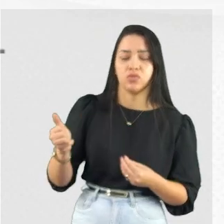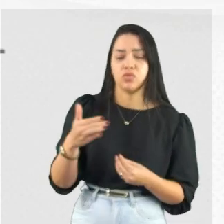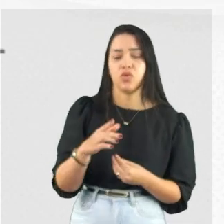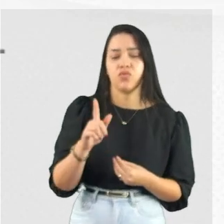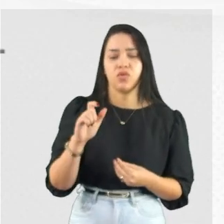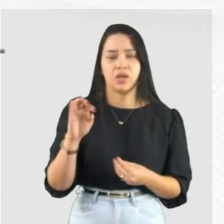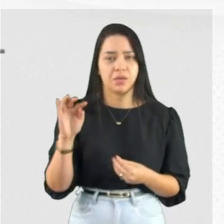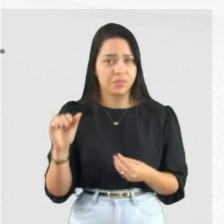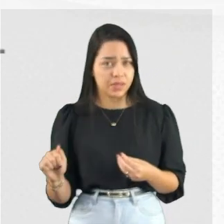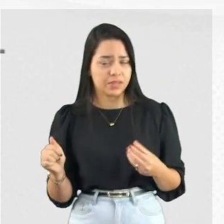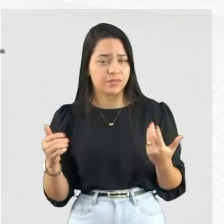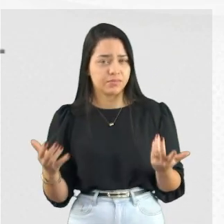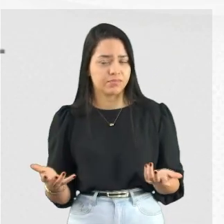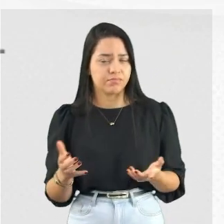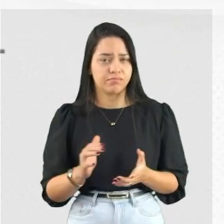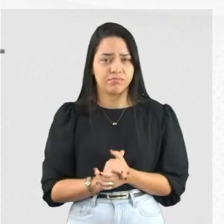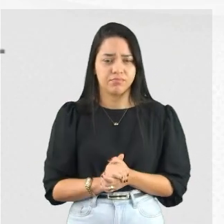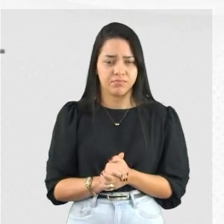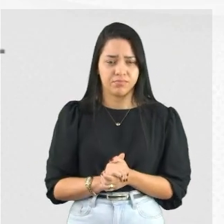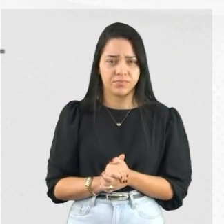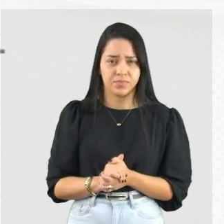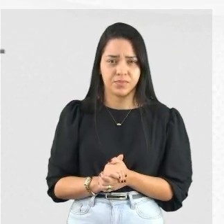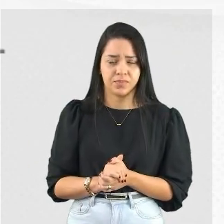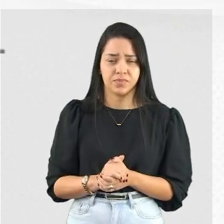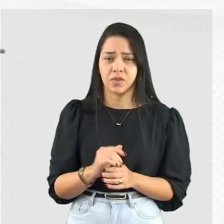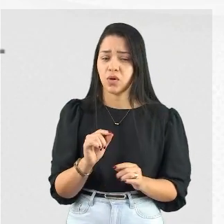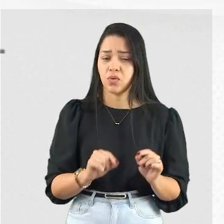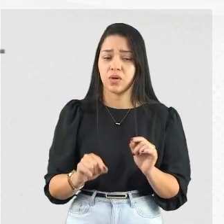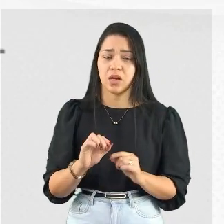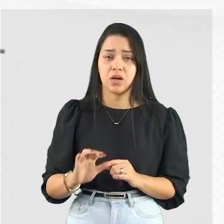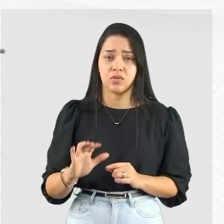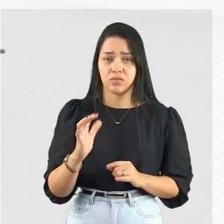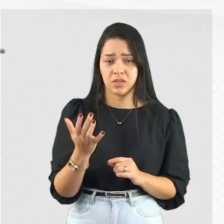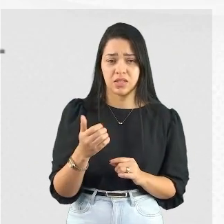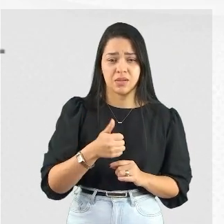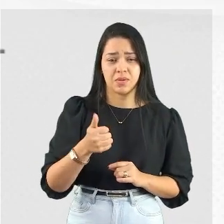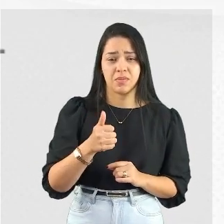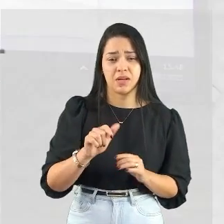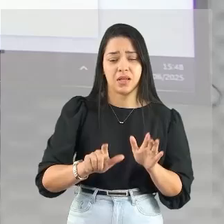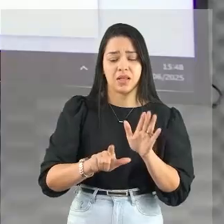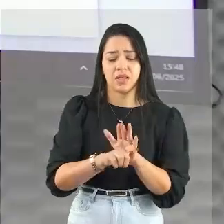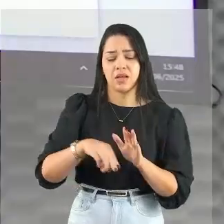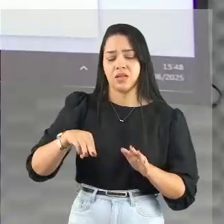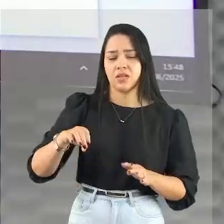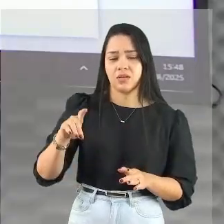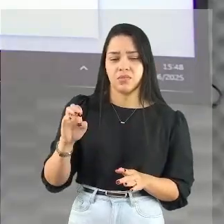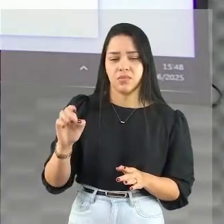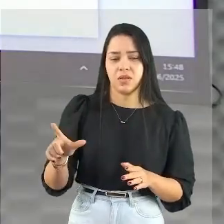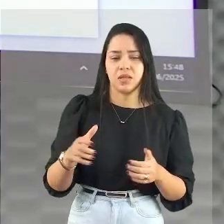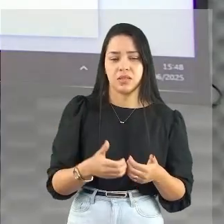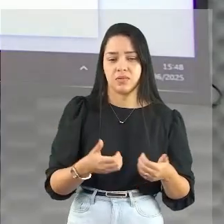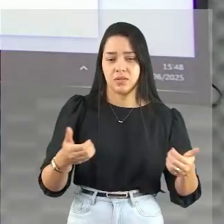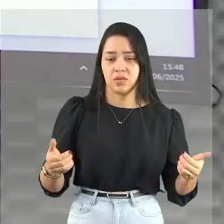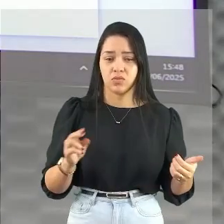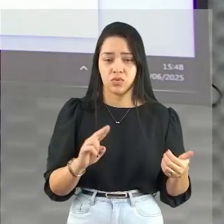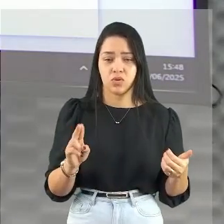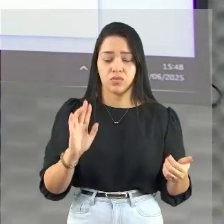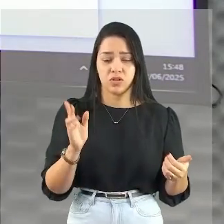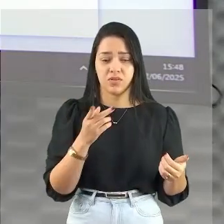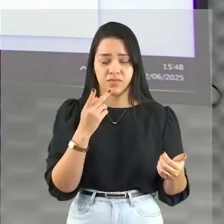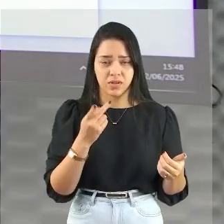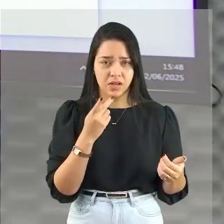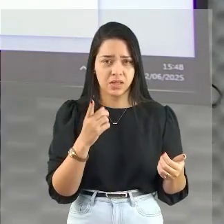em um novo fator de gametas. Então, pessoal, o que acontece na primeira lei de Mendel? Acontece a segregação, né? Como o nome já diz, a